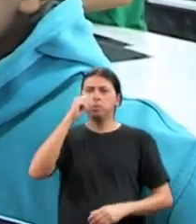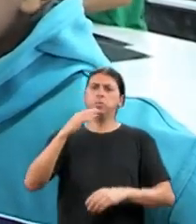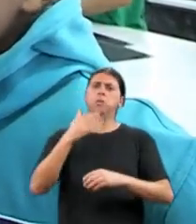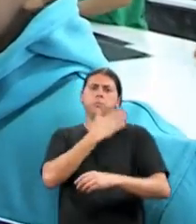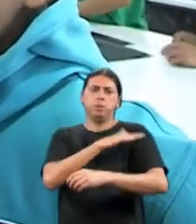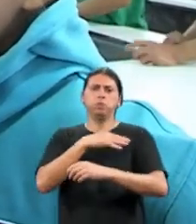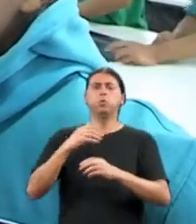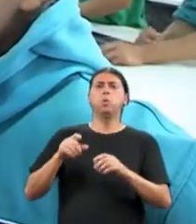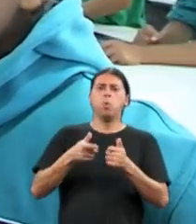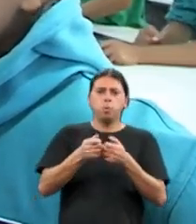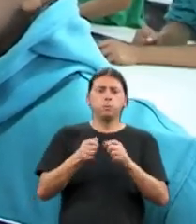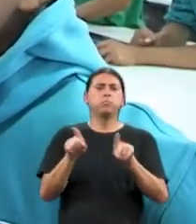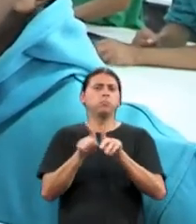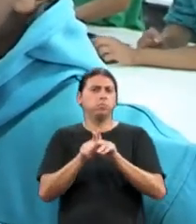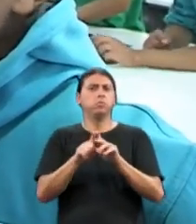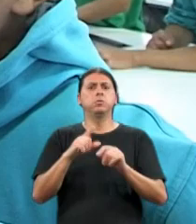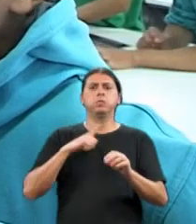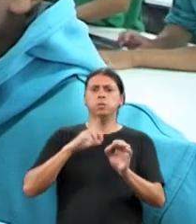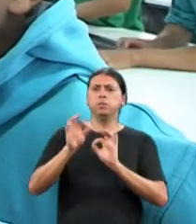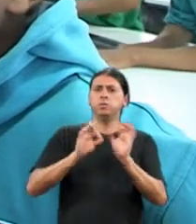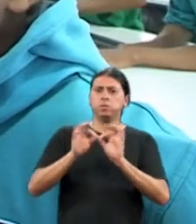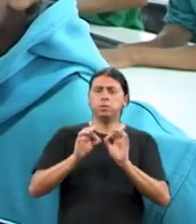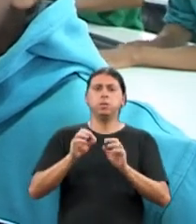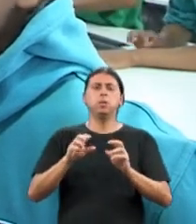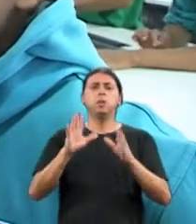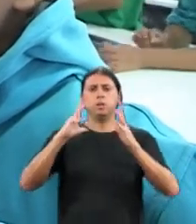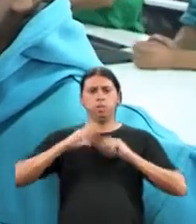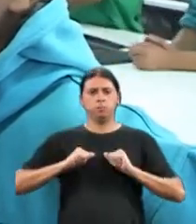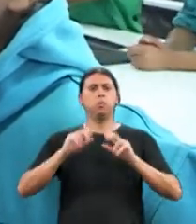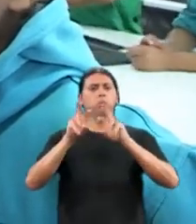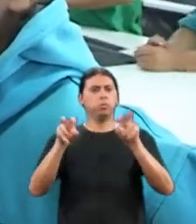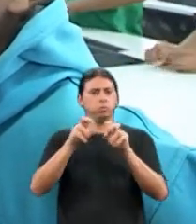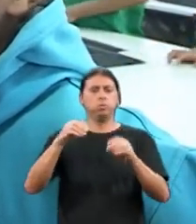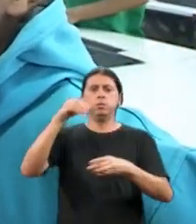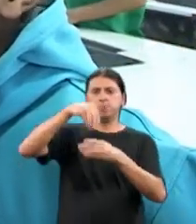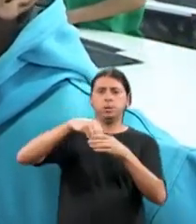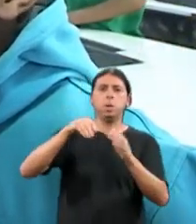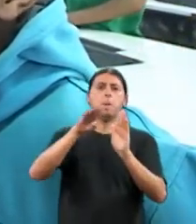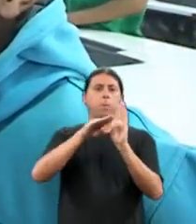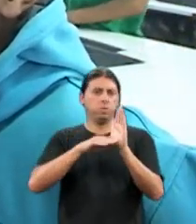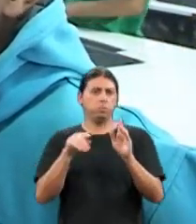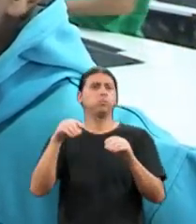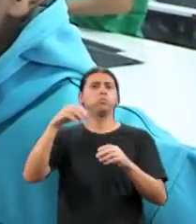né? Aprendo também a formatar computador, a instalar programas,